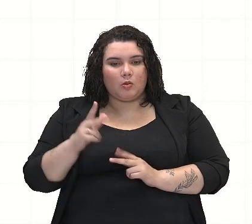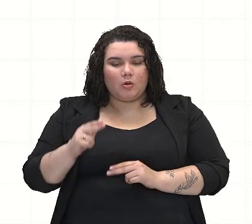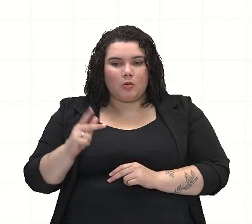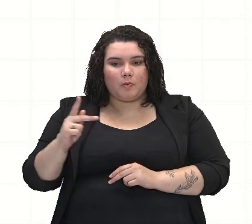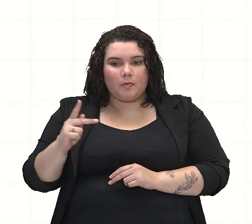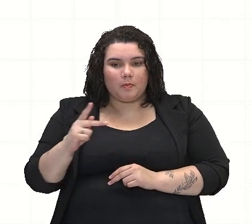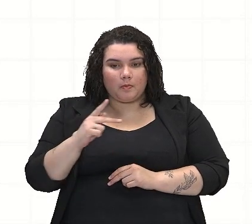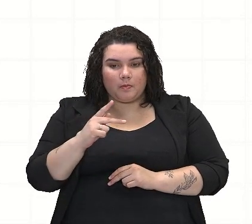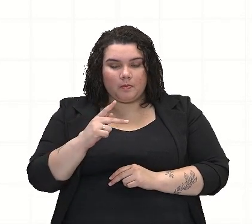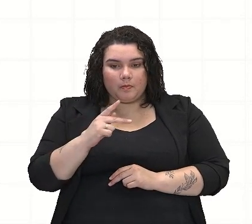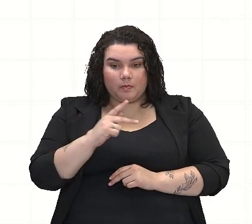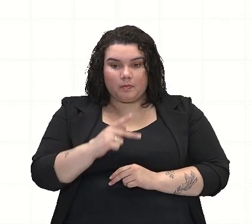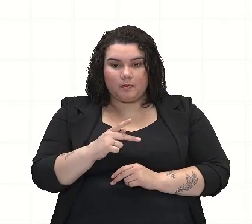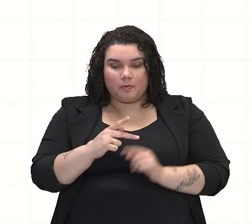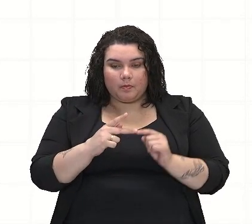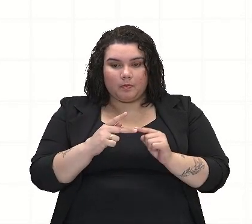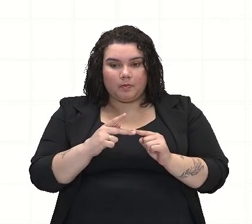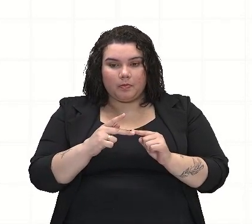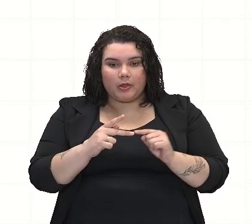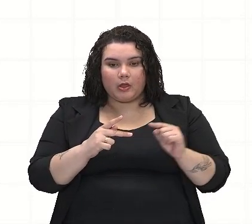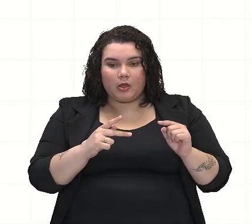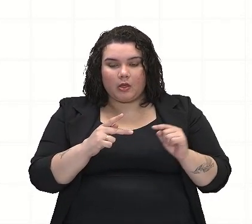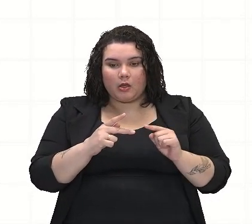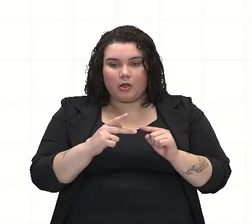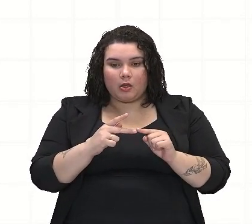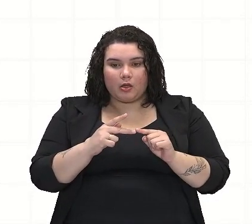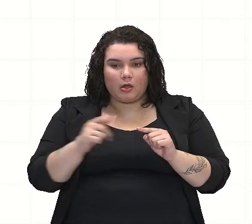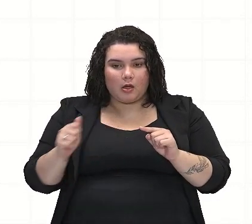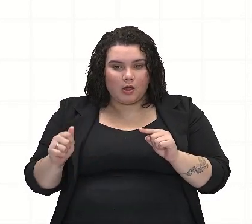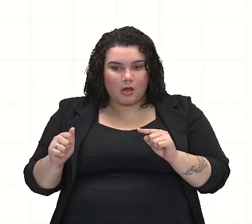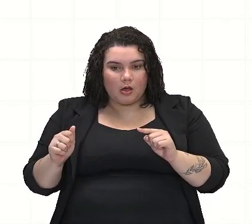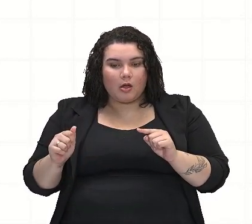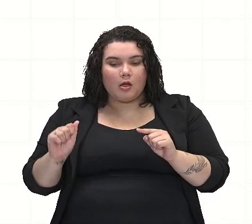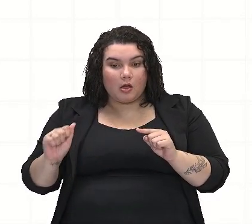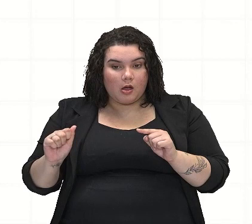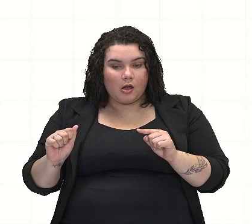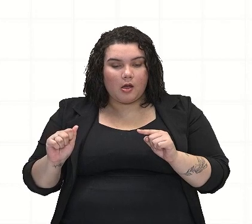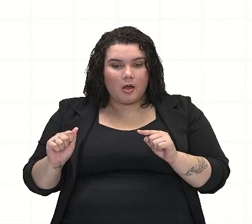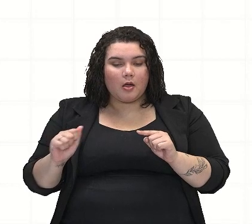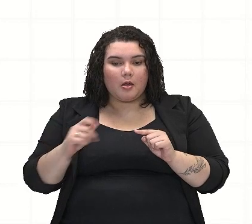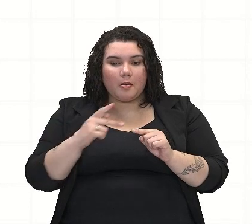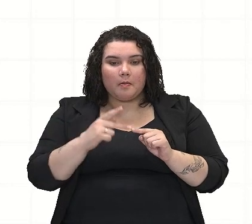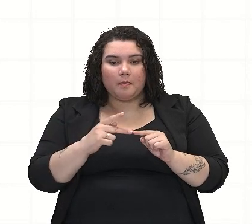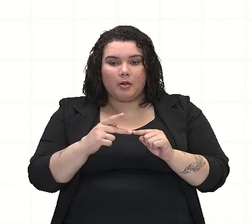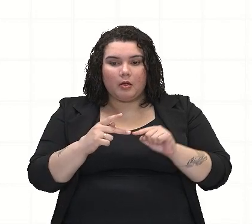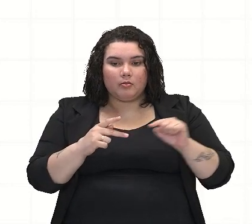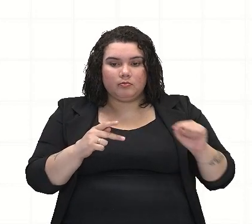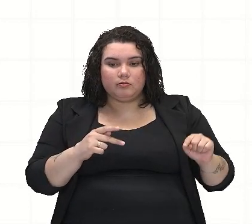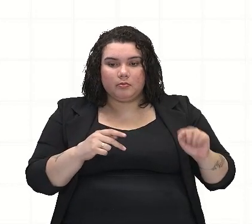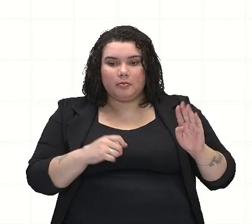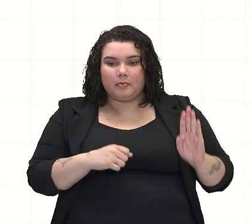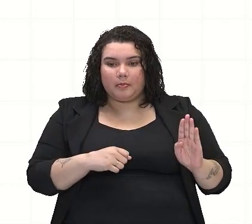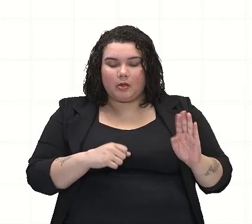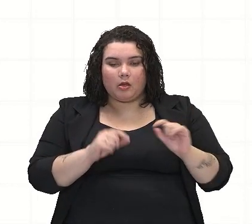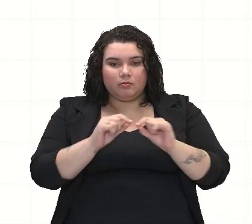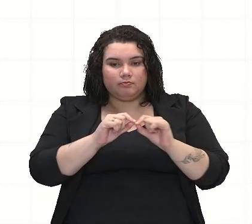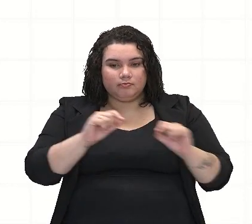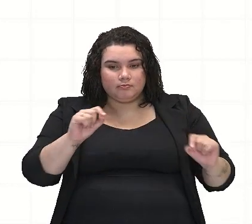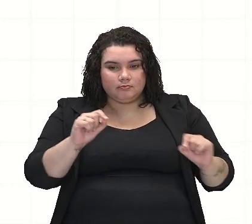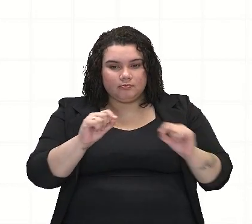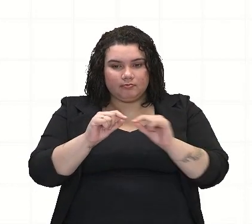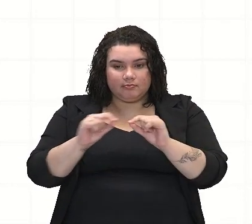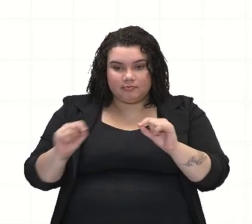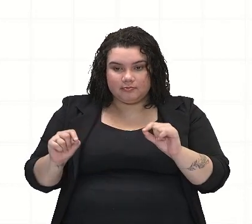também de P2 até A e de P2 até B, tem a mesma distância, tá? Então, é isso